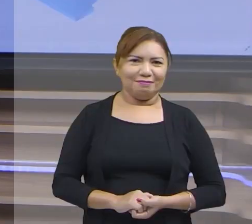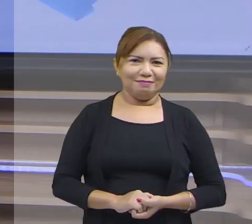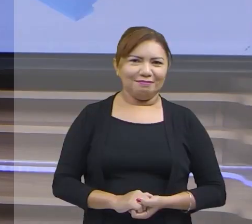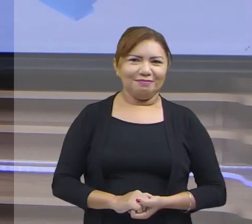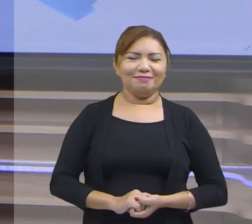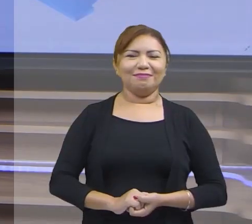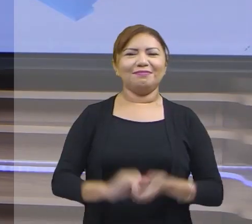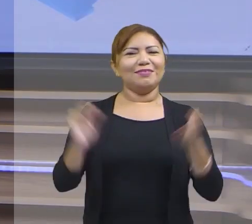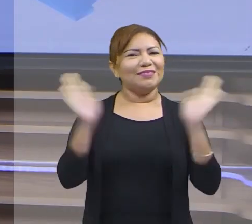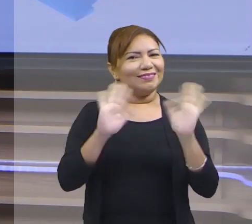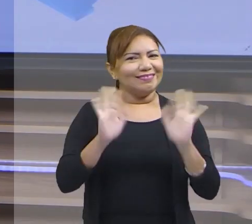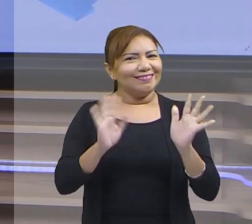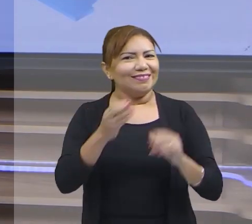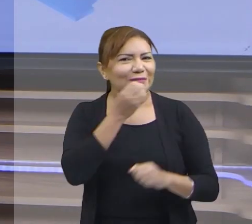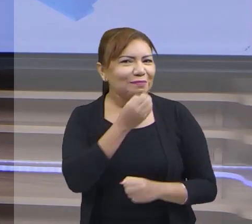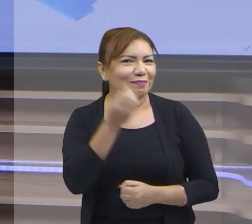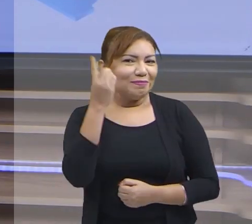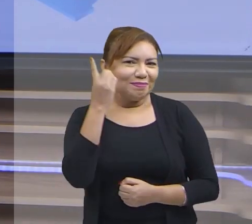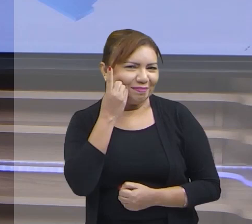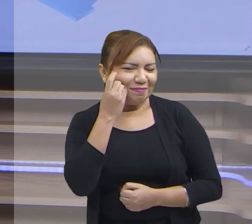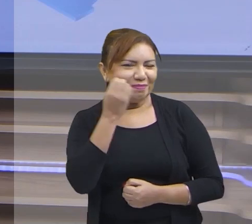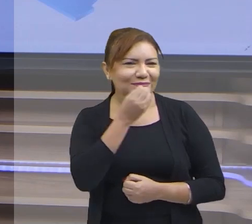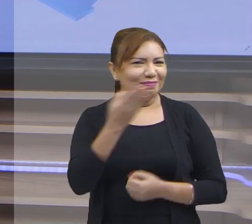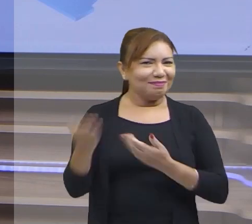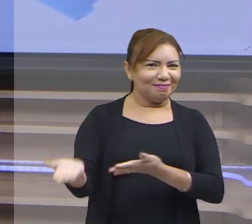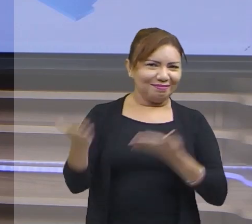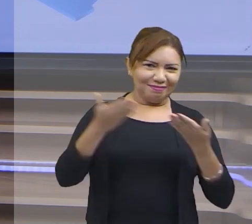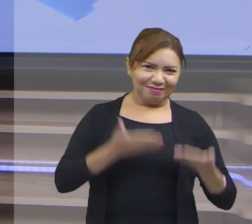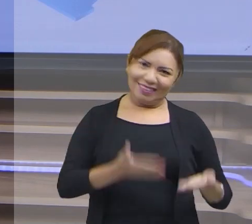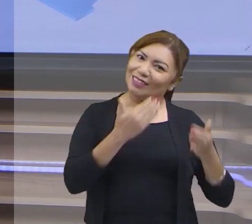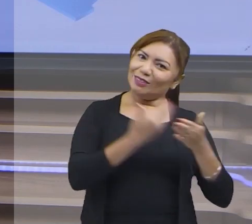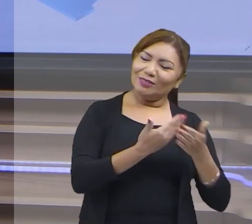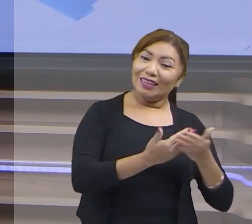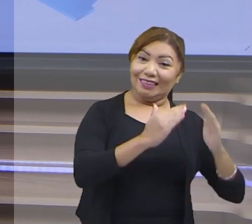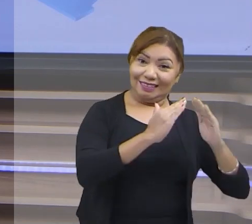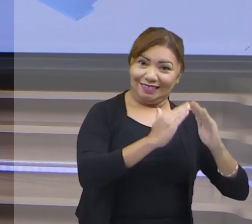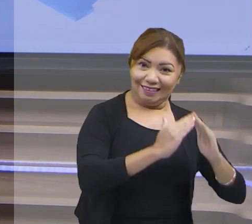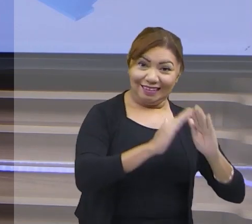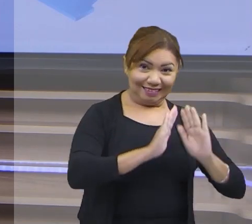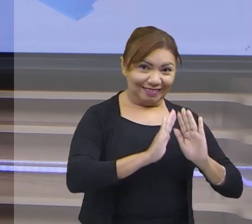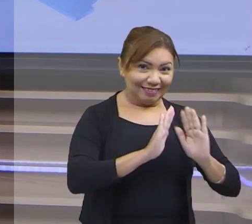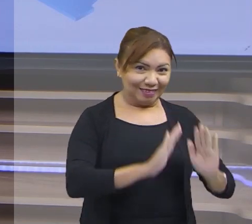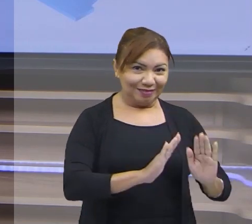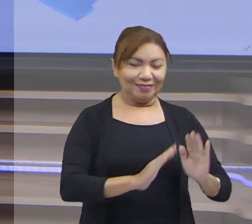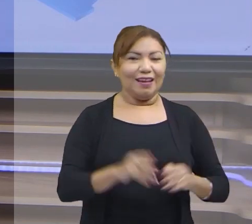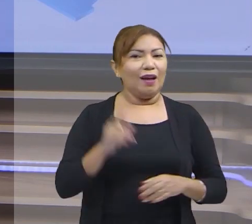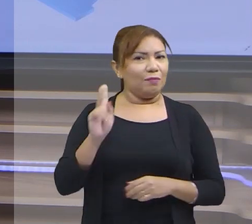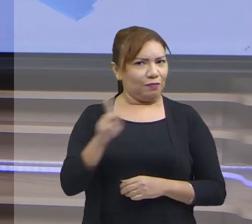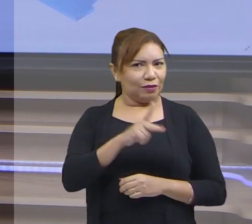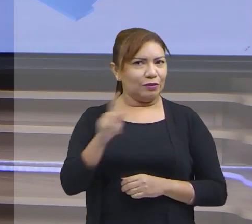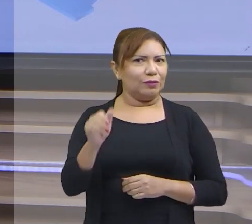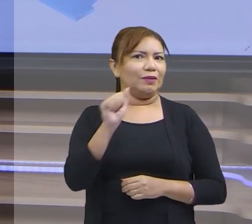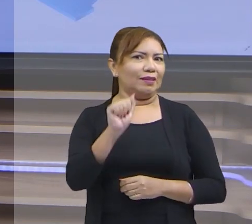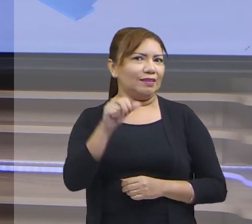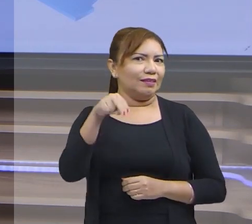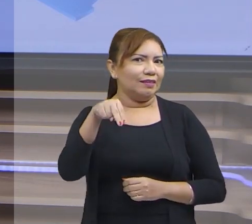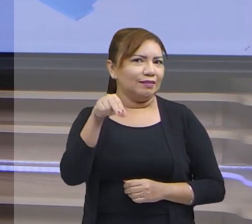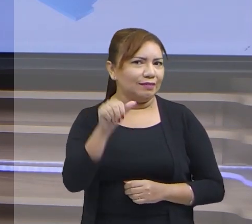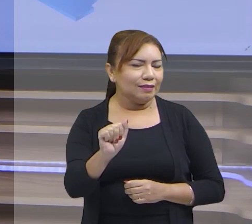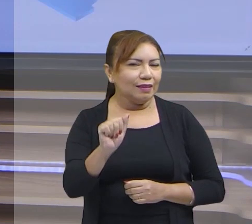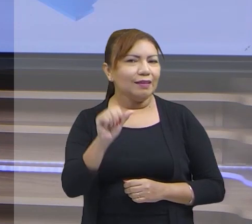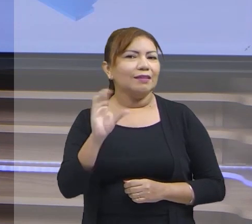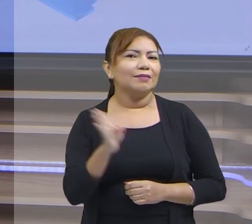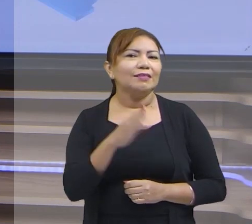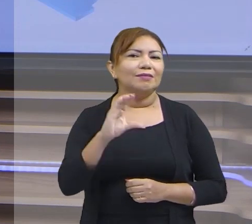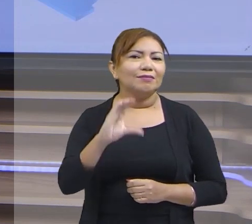Olá, bom dia, sejam bem-vindos ao Aula em Casa. Eu sou a professora Ana Cláudia Guedes, estarei ministrando a